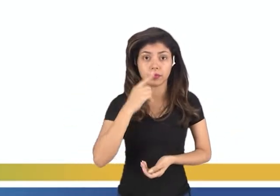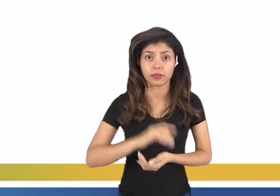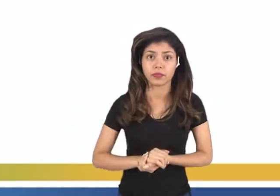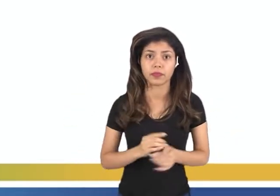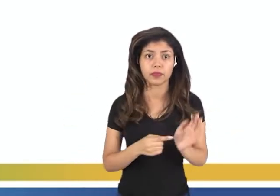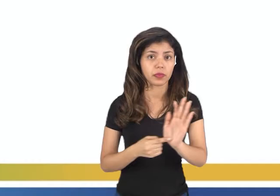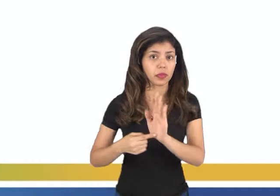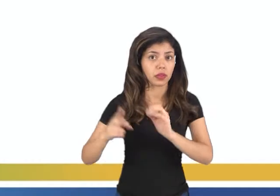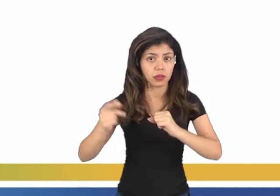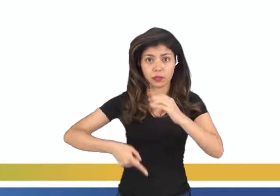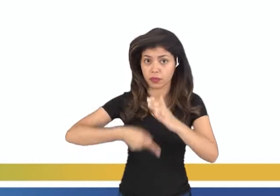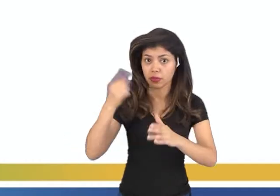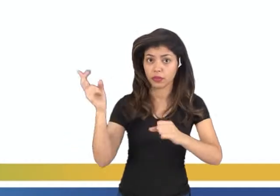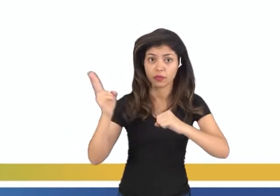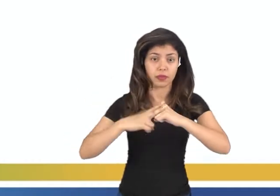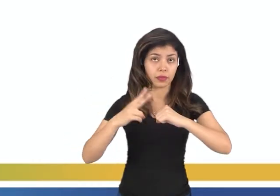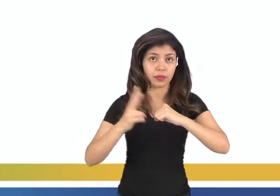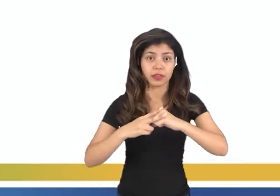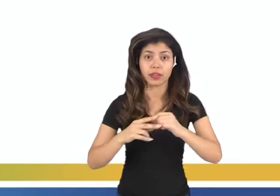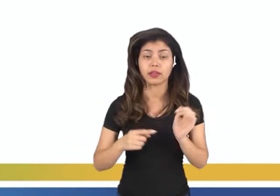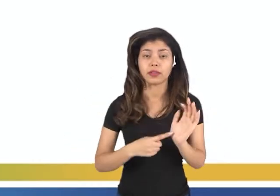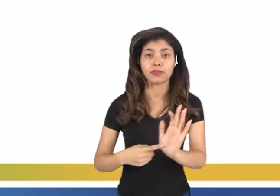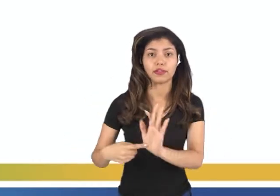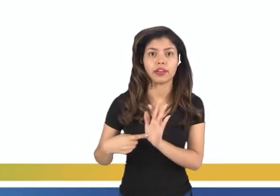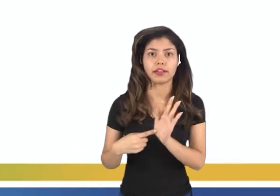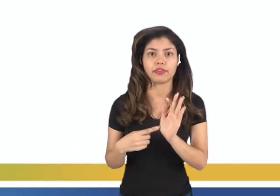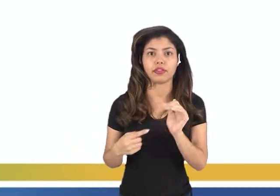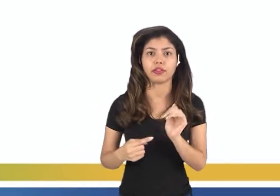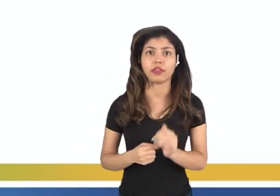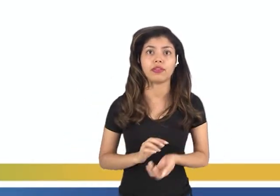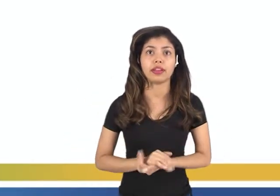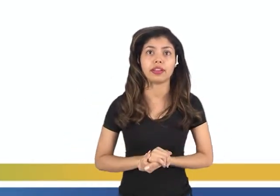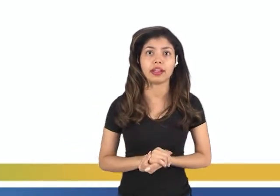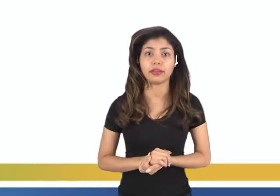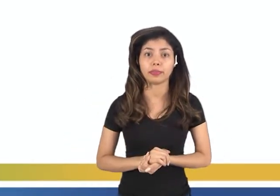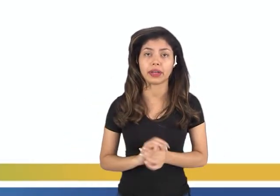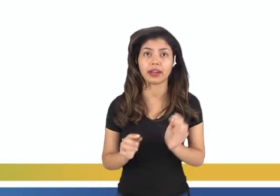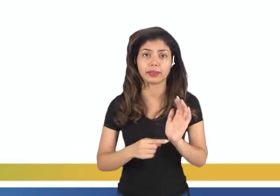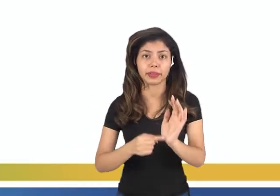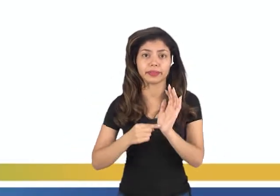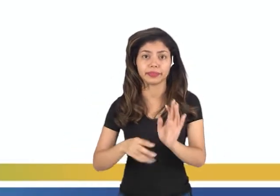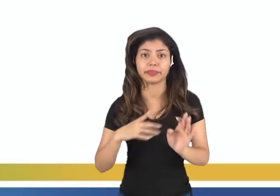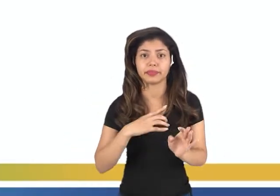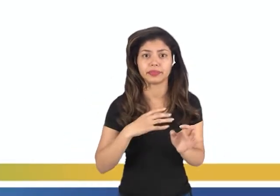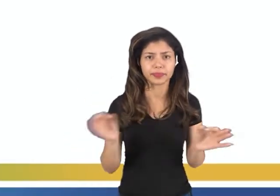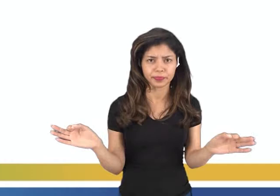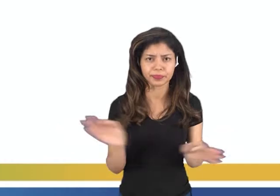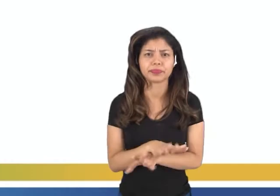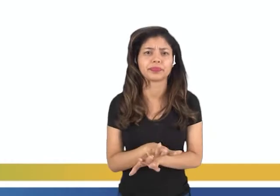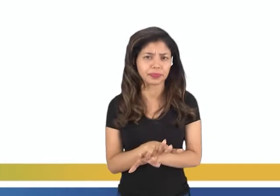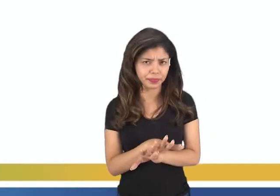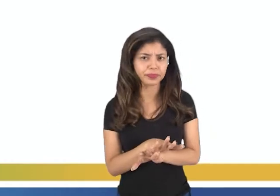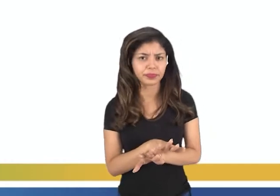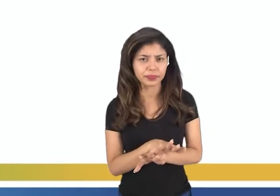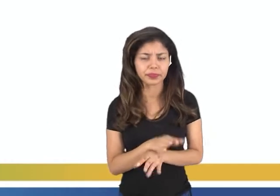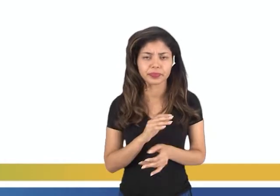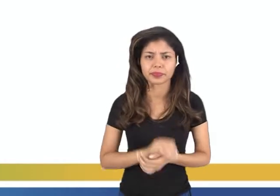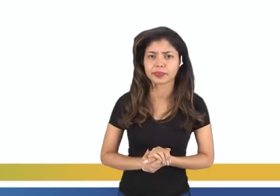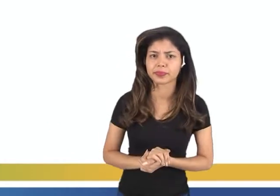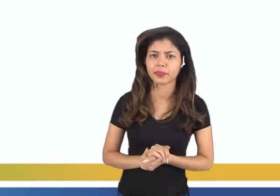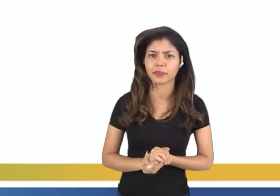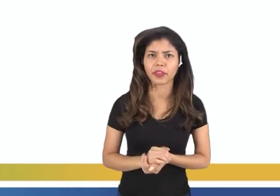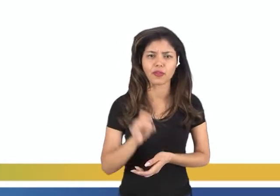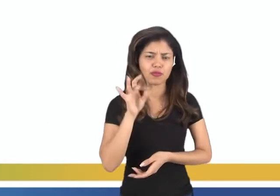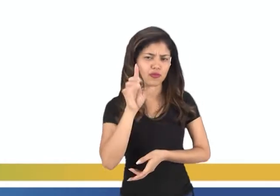o primeiro verbo, o verbo joga. Essa galera não joga. Será que eu consigo encerrar ali a frase? Se tivesse